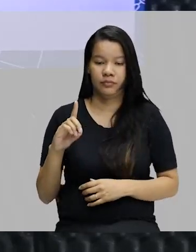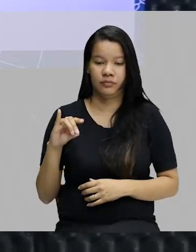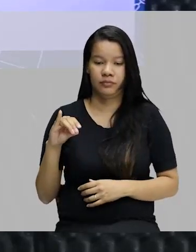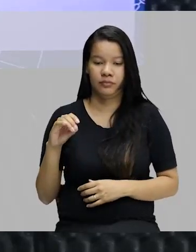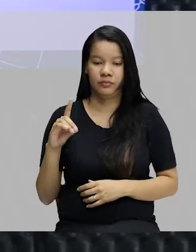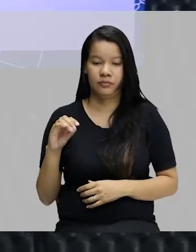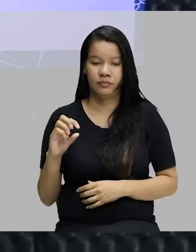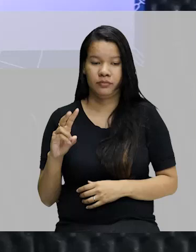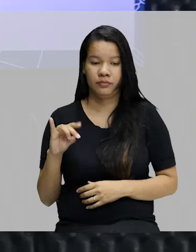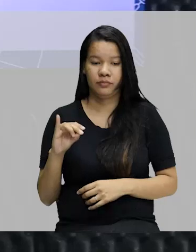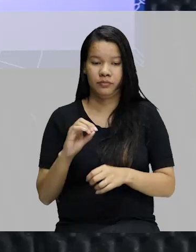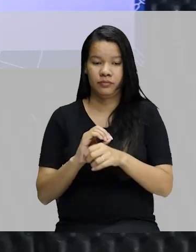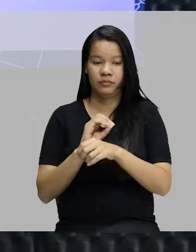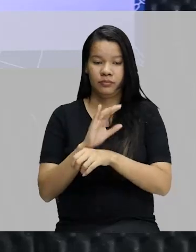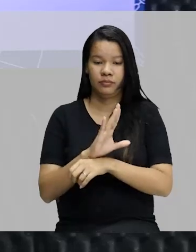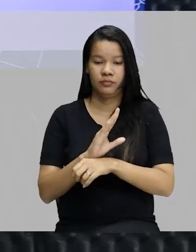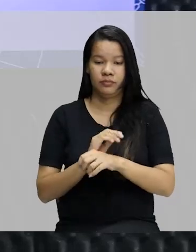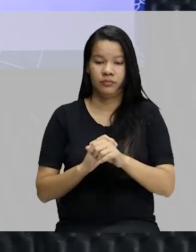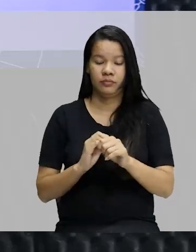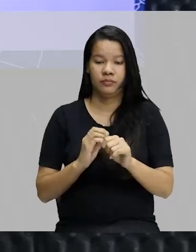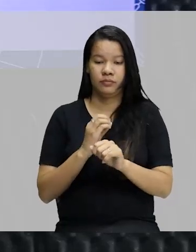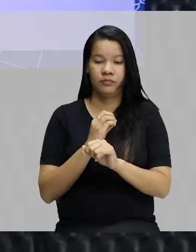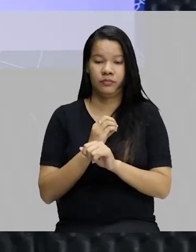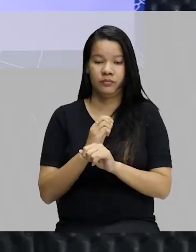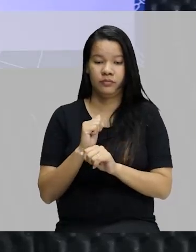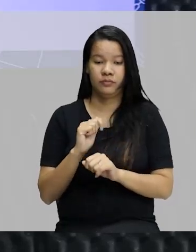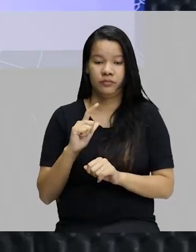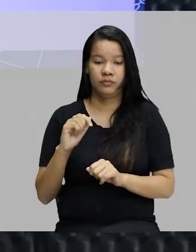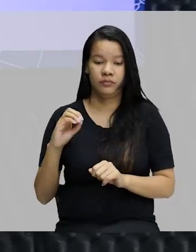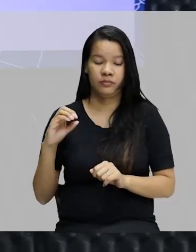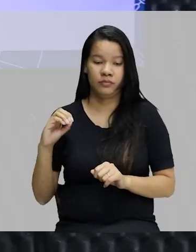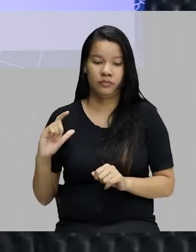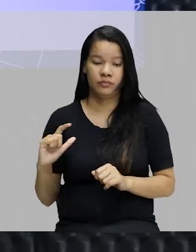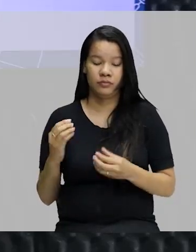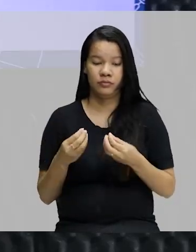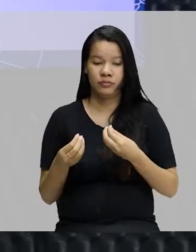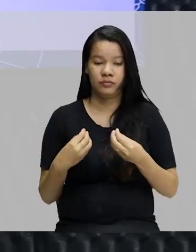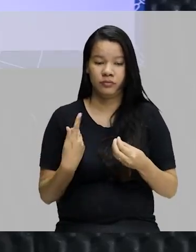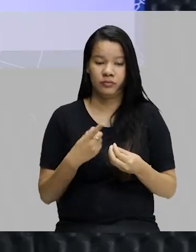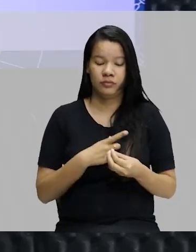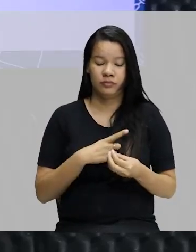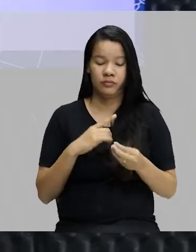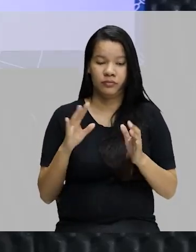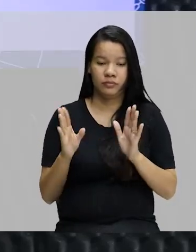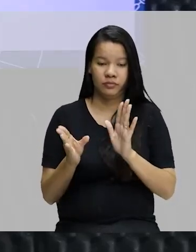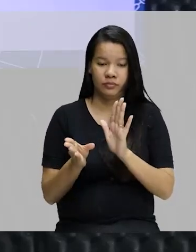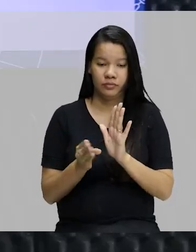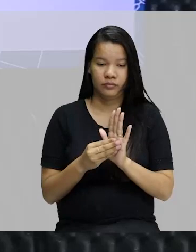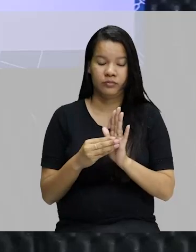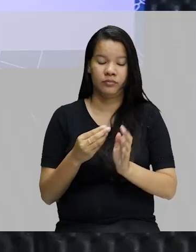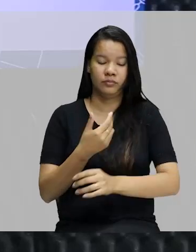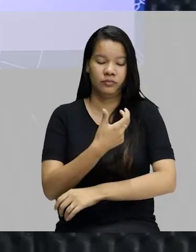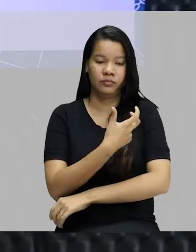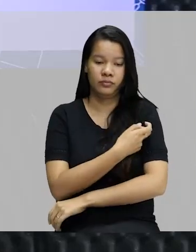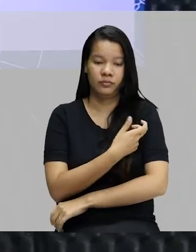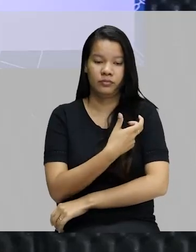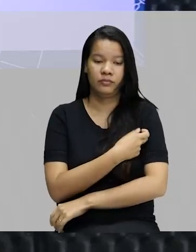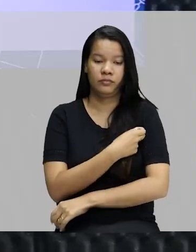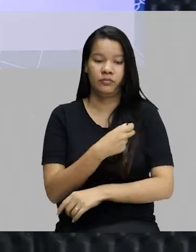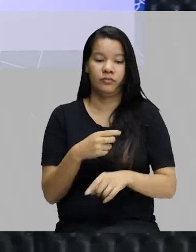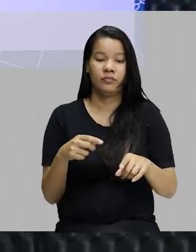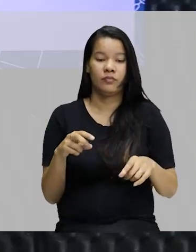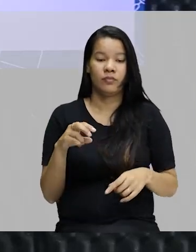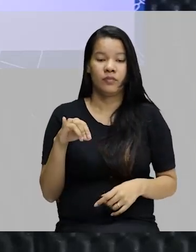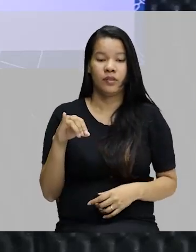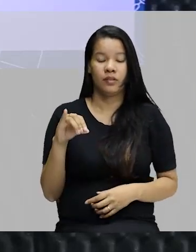o álcool, certo? Como nós estamos adicionando, estamos injetando